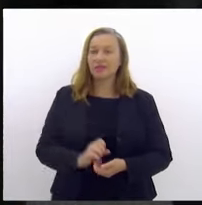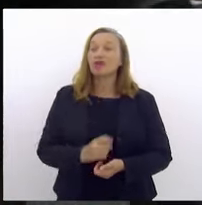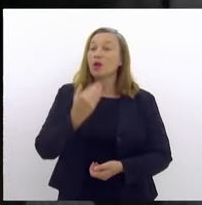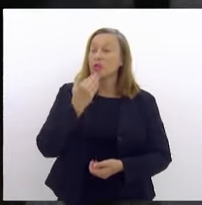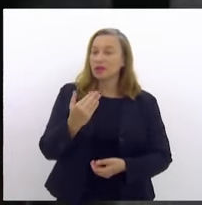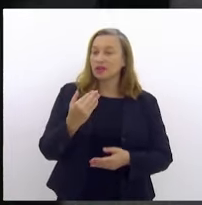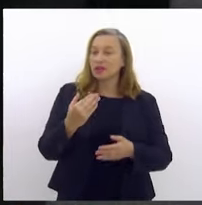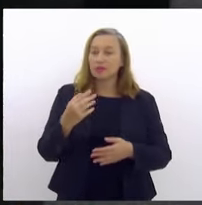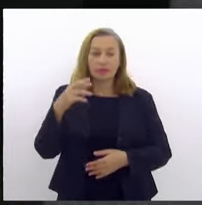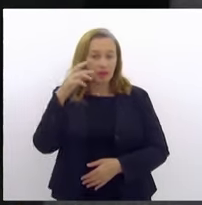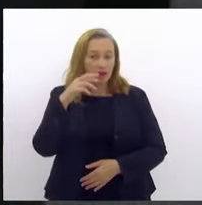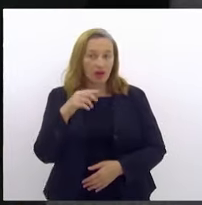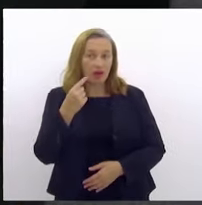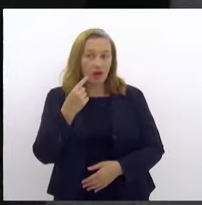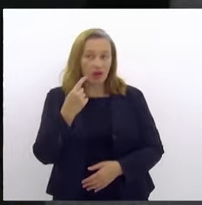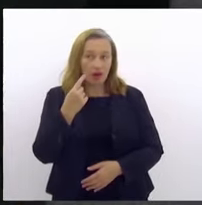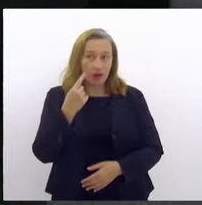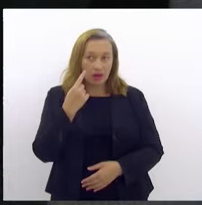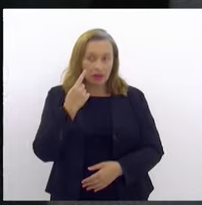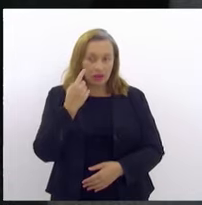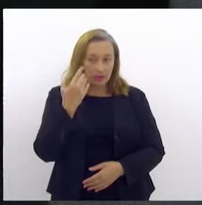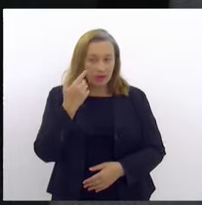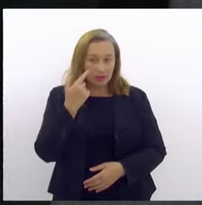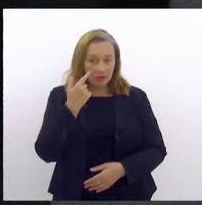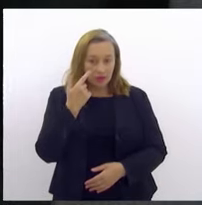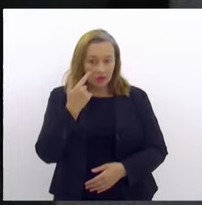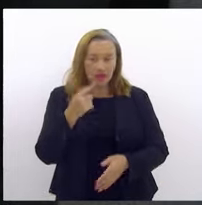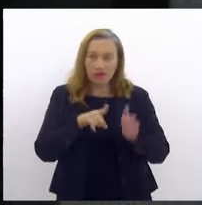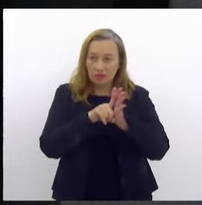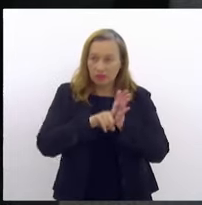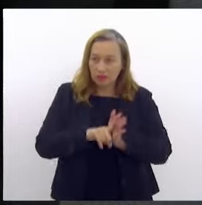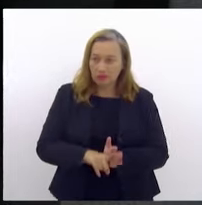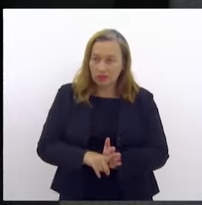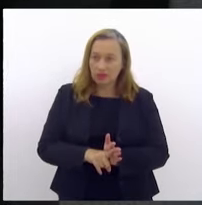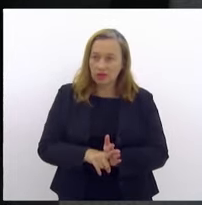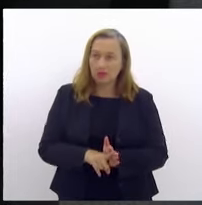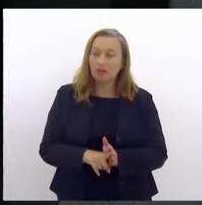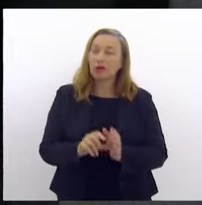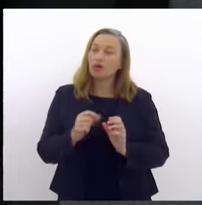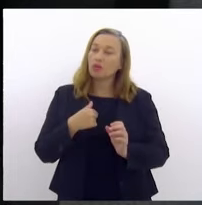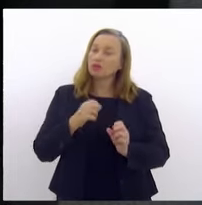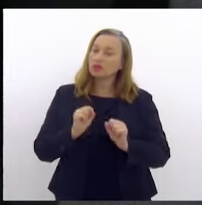pedi verificação de votação, senhor presidente, para que pudesse eu